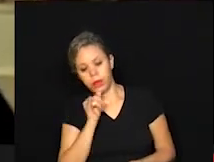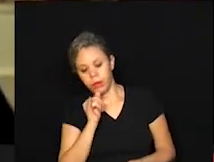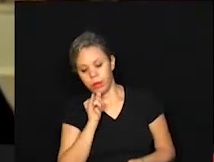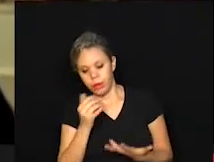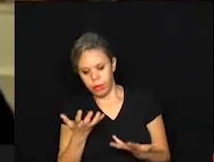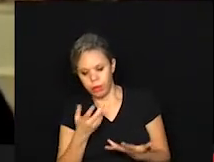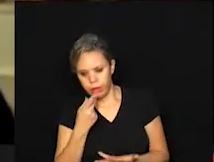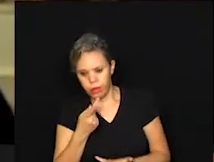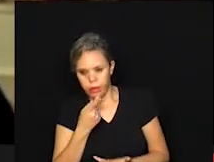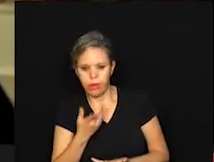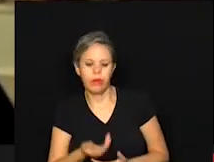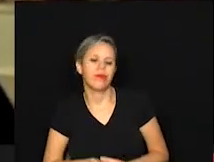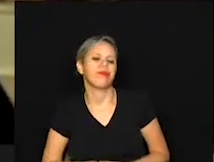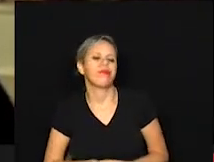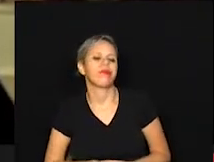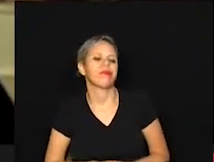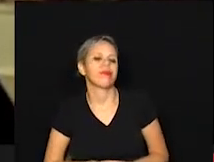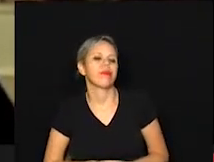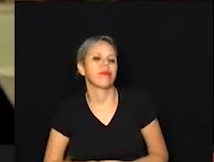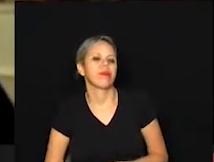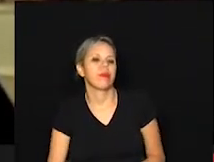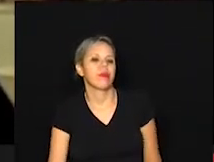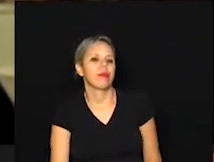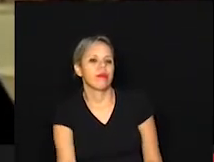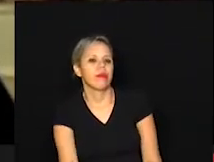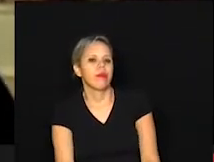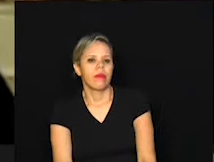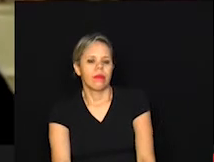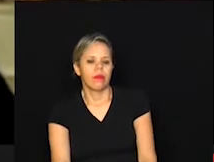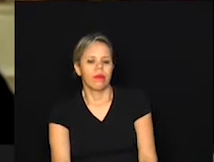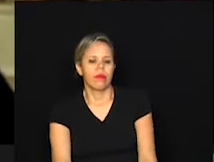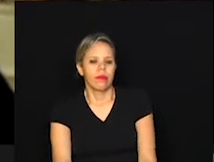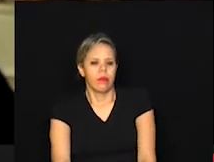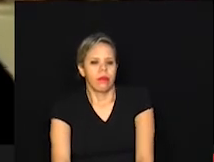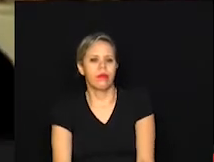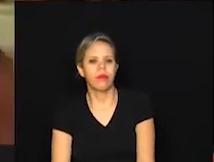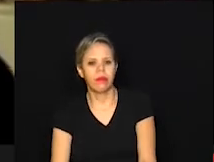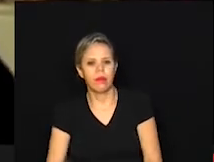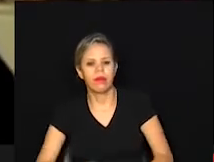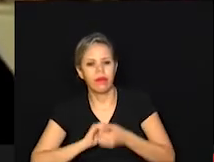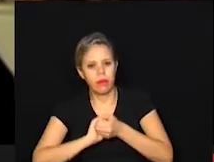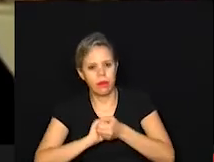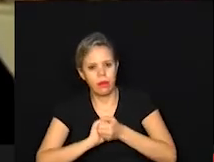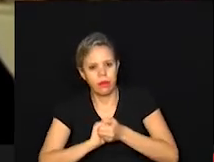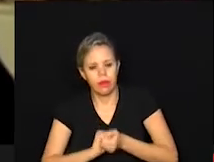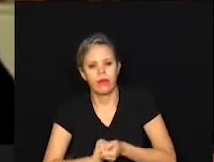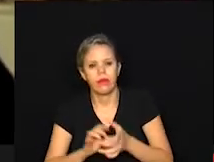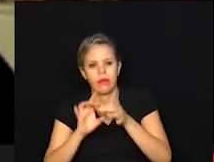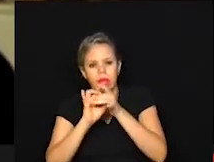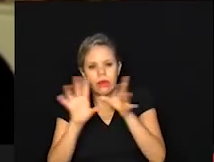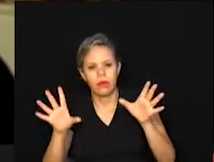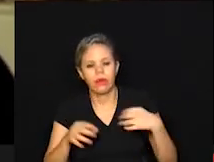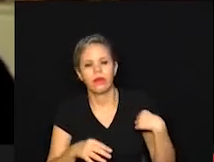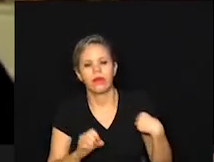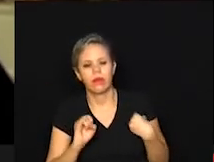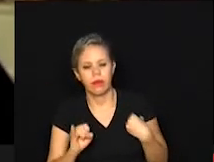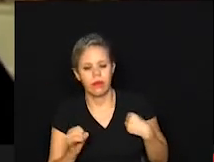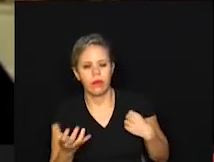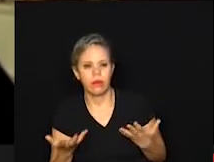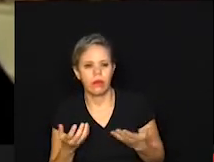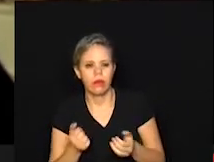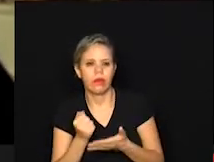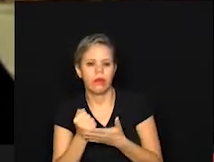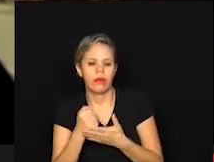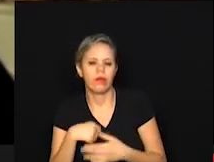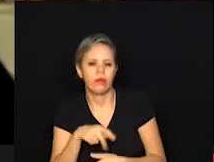quero passei aqui justamente para fazer esta saudação, nos colocar à disposição, porque, como já disse a nossa presidenta